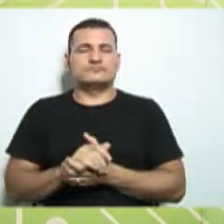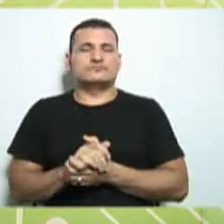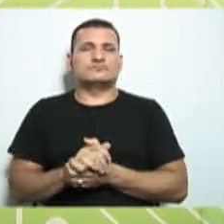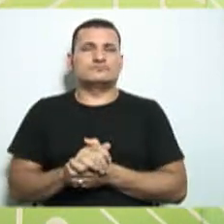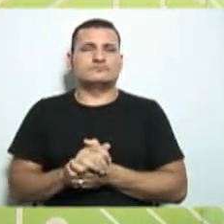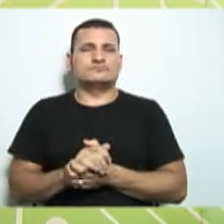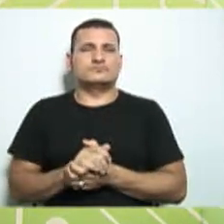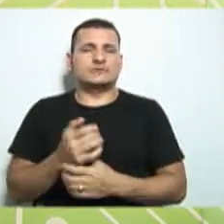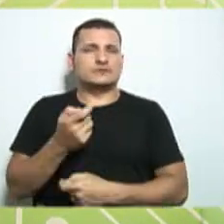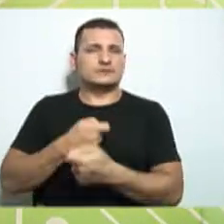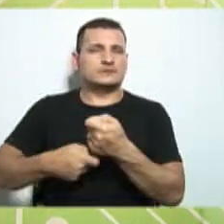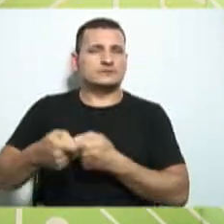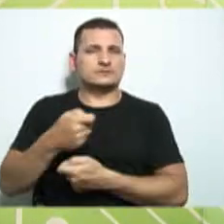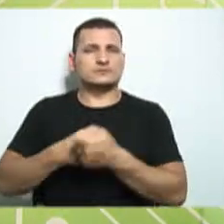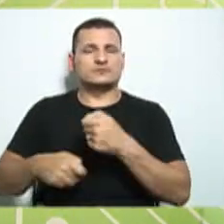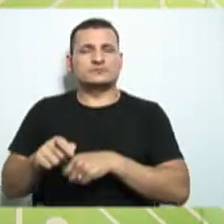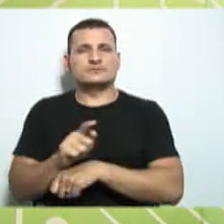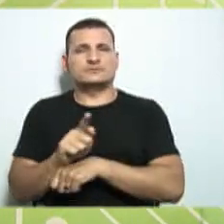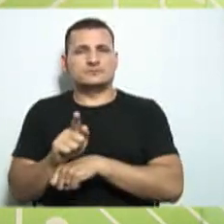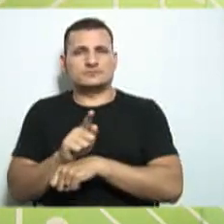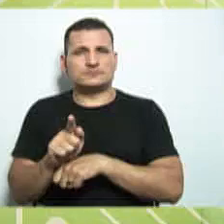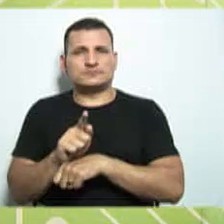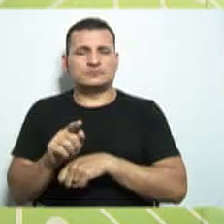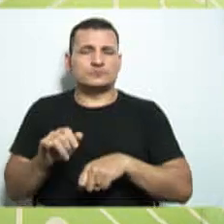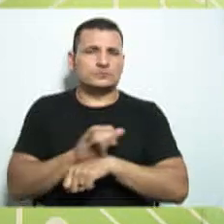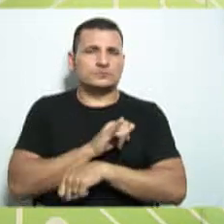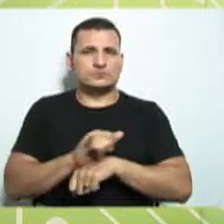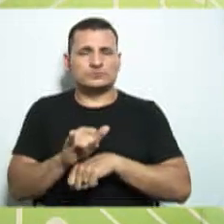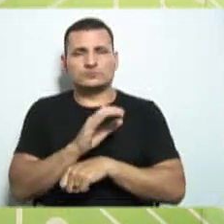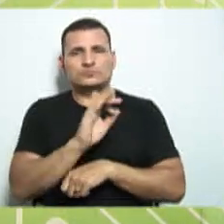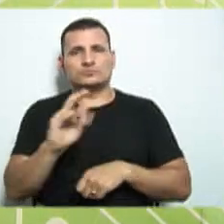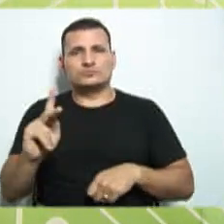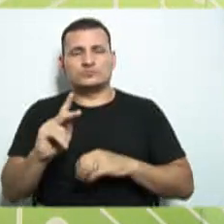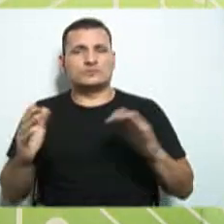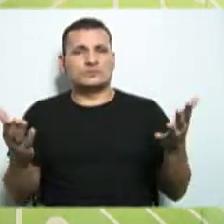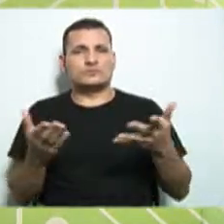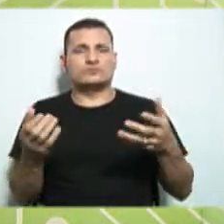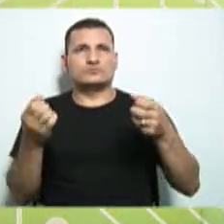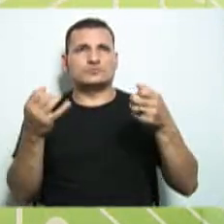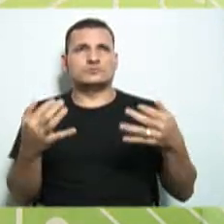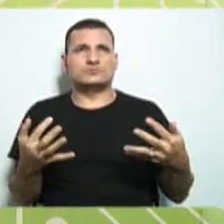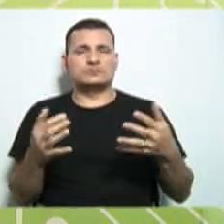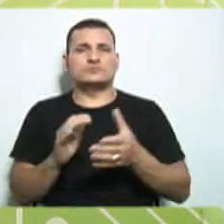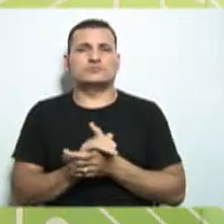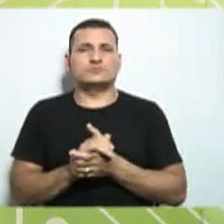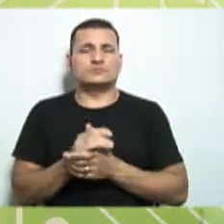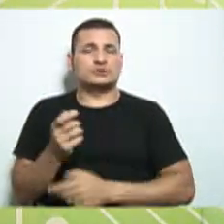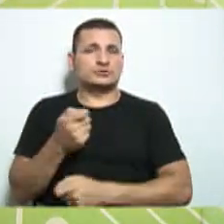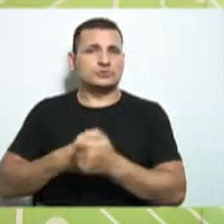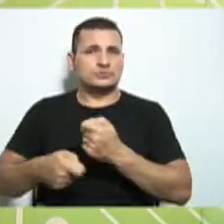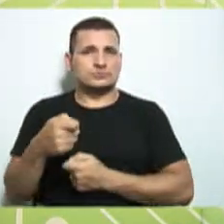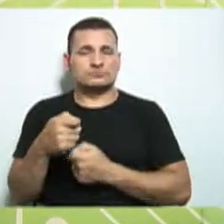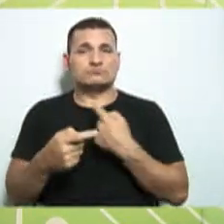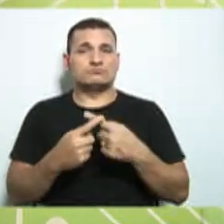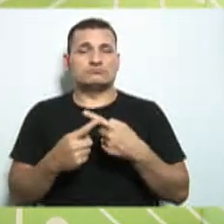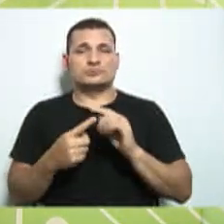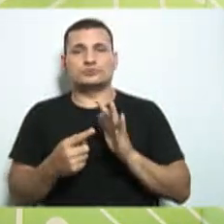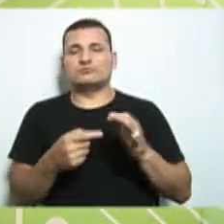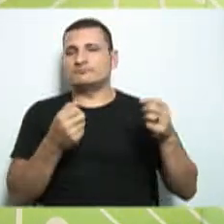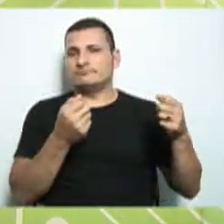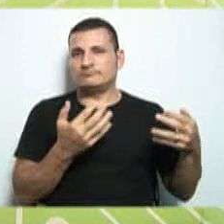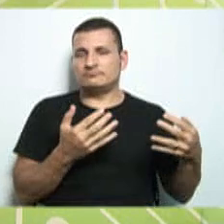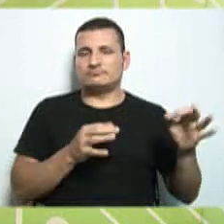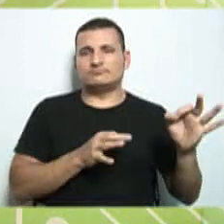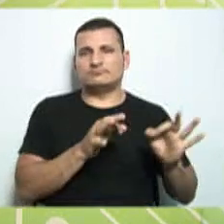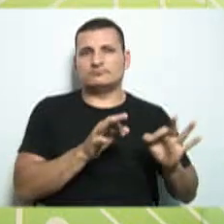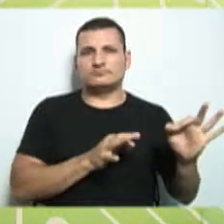em cooperativas, né? E agora eu vou falar da parte de gestão estratégica, porque eu já falei do planejamento há um pouquinho atrás, e é